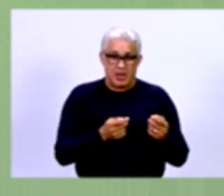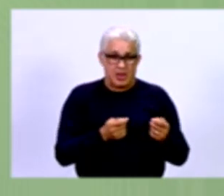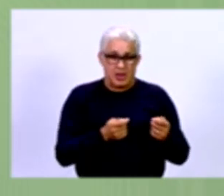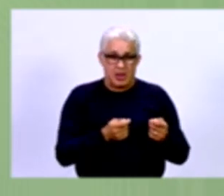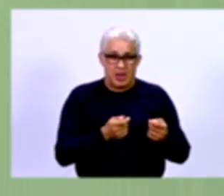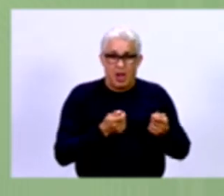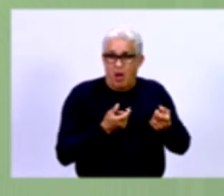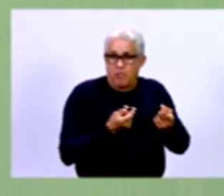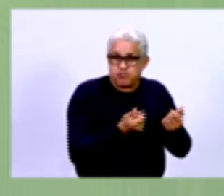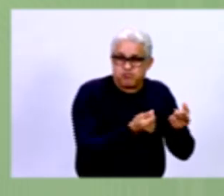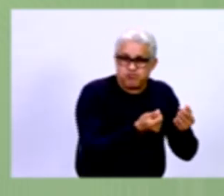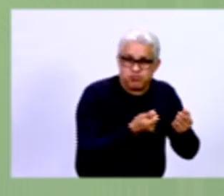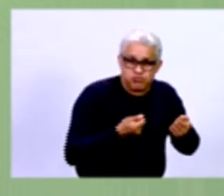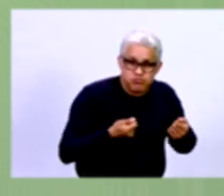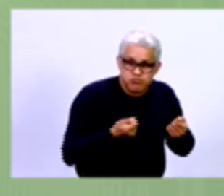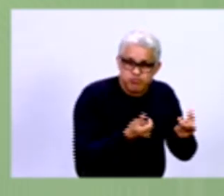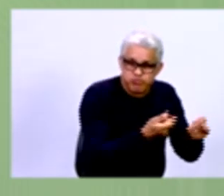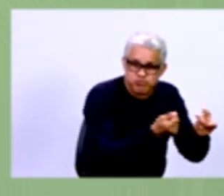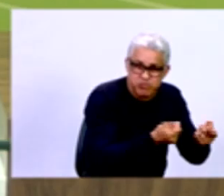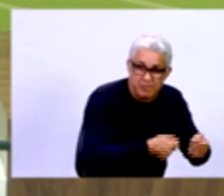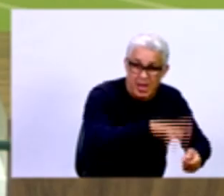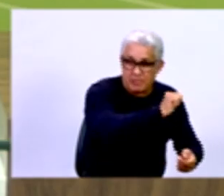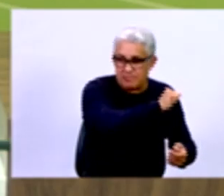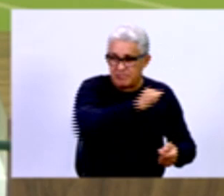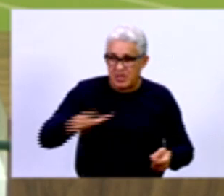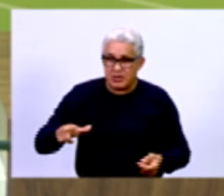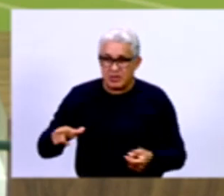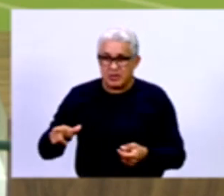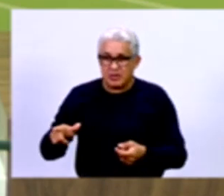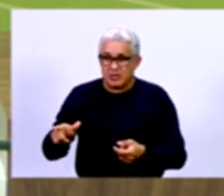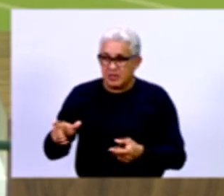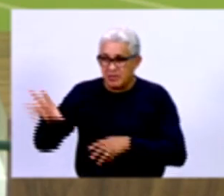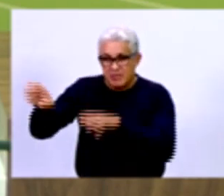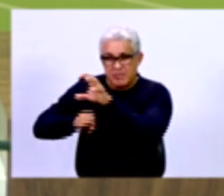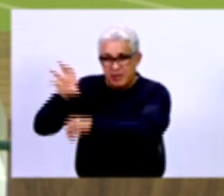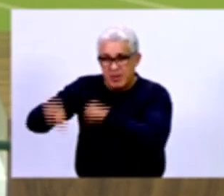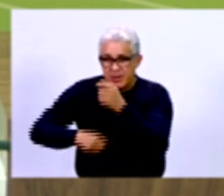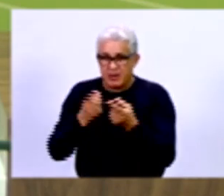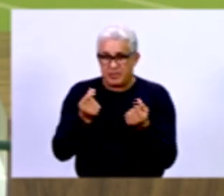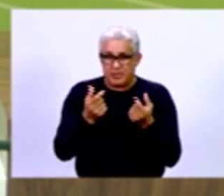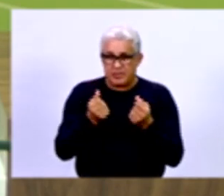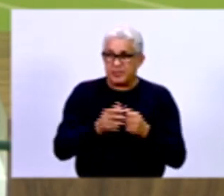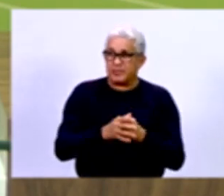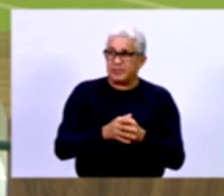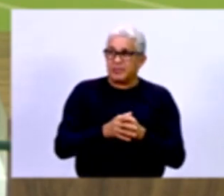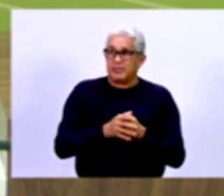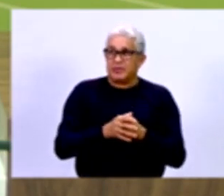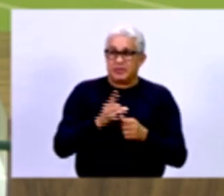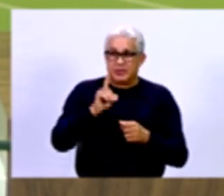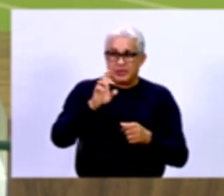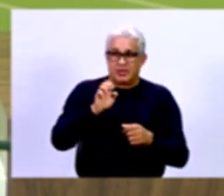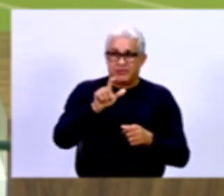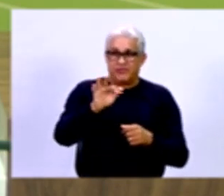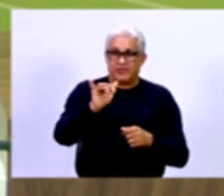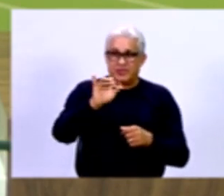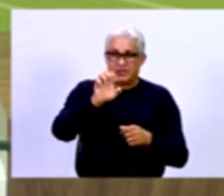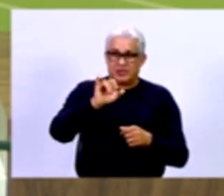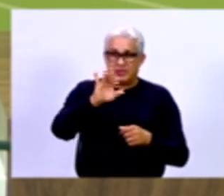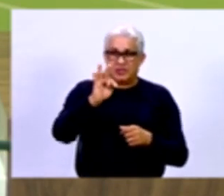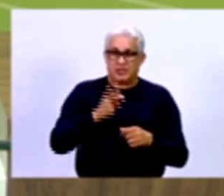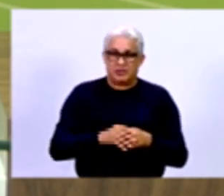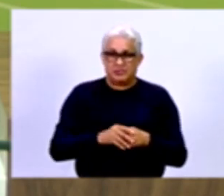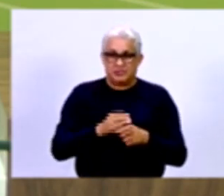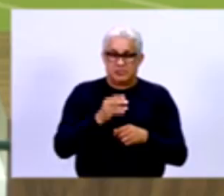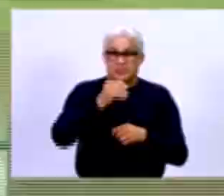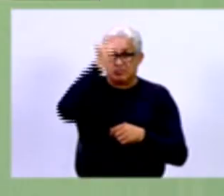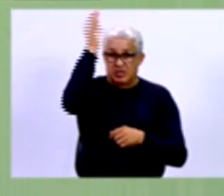arrecadação. O contrário, caso a gente tivesse uma arrecadação maior, seria um superávit. Quando a gente está falando de déficit, no Brasil, nos últimos anos,